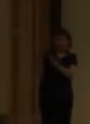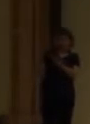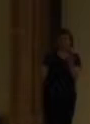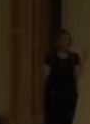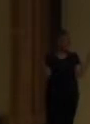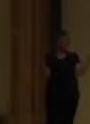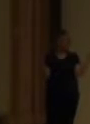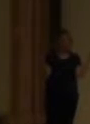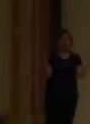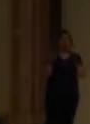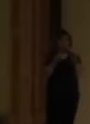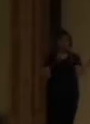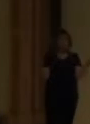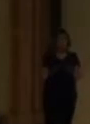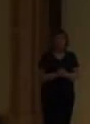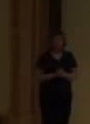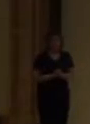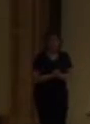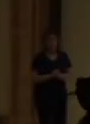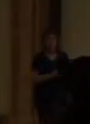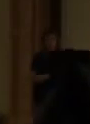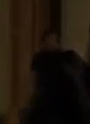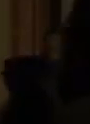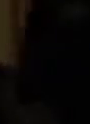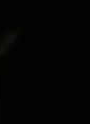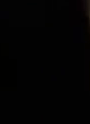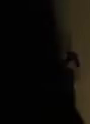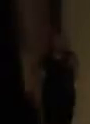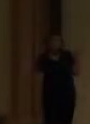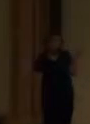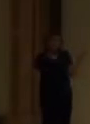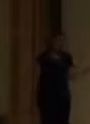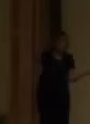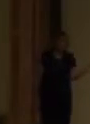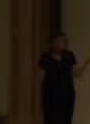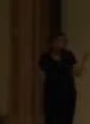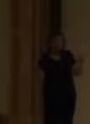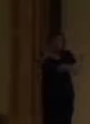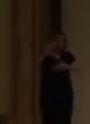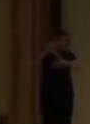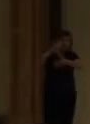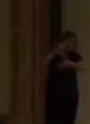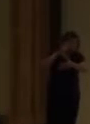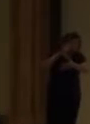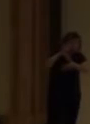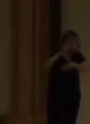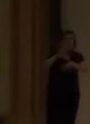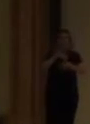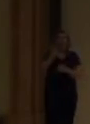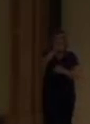Ao mesmo tempo, procura-se, por todas as Américas, por todas as Áfricas, procura-se